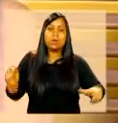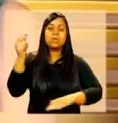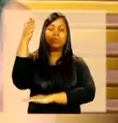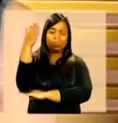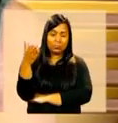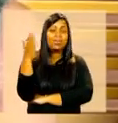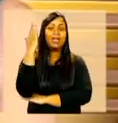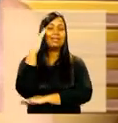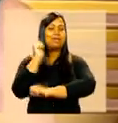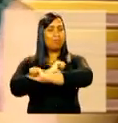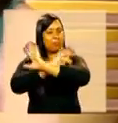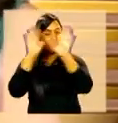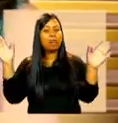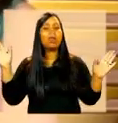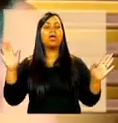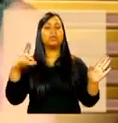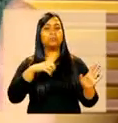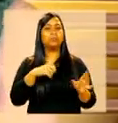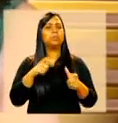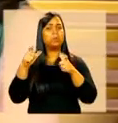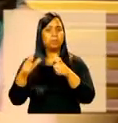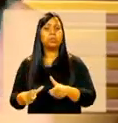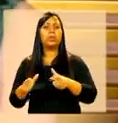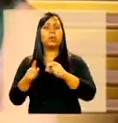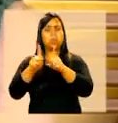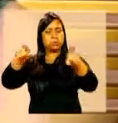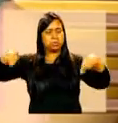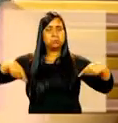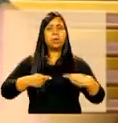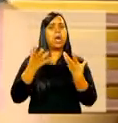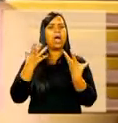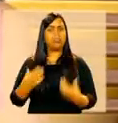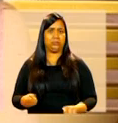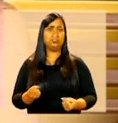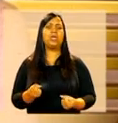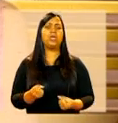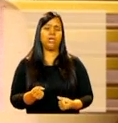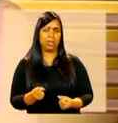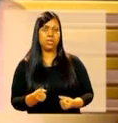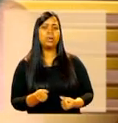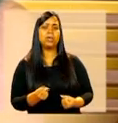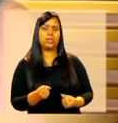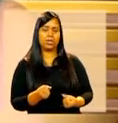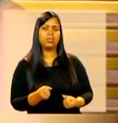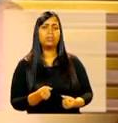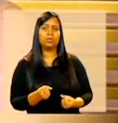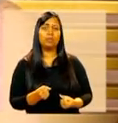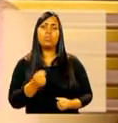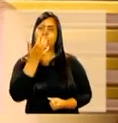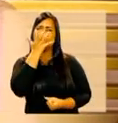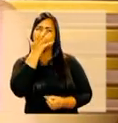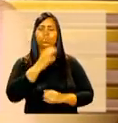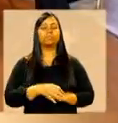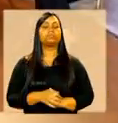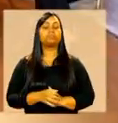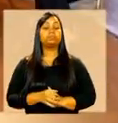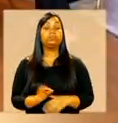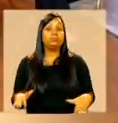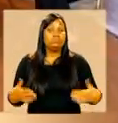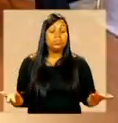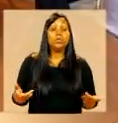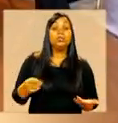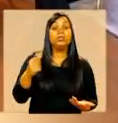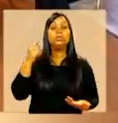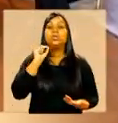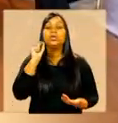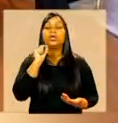já entendeu isso e já tem uma parte, alguns quartos que ele aceita que é pet friendly. Pet, Marcos, quando a gente